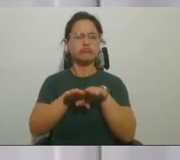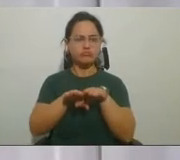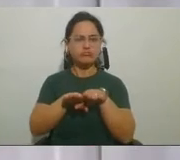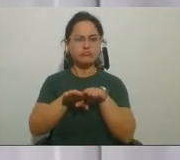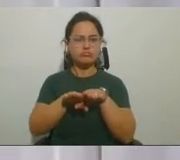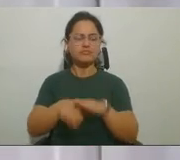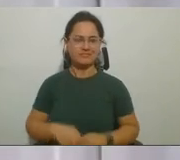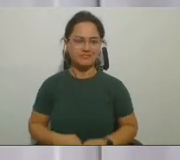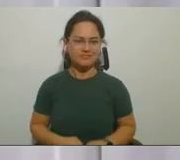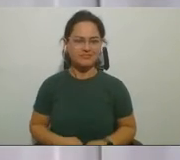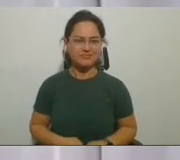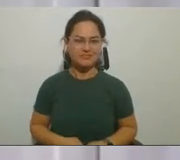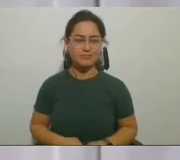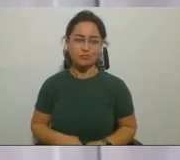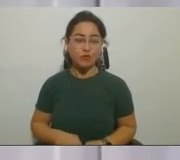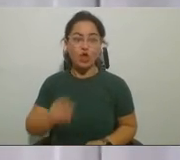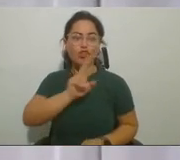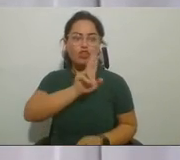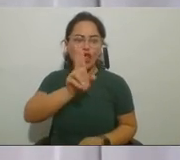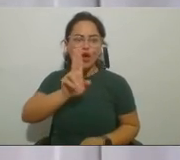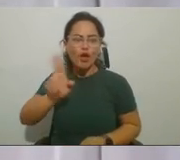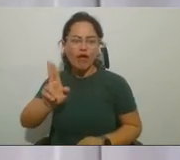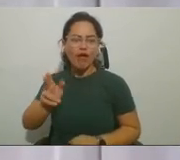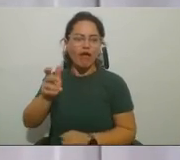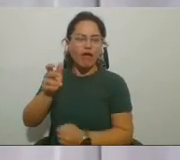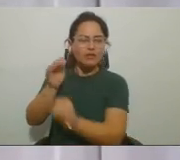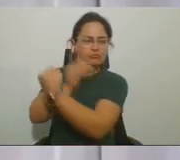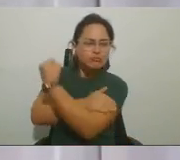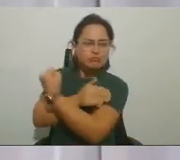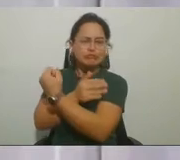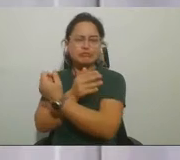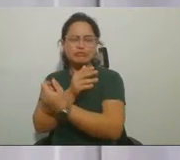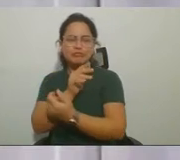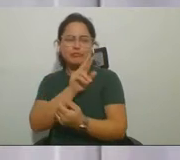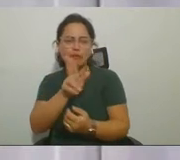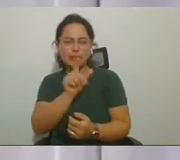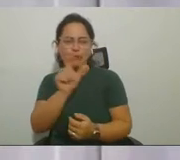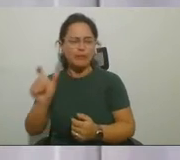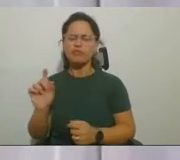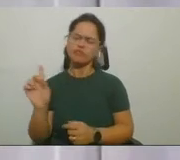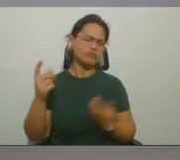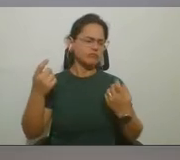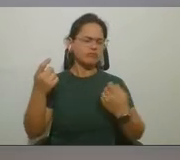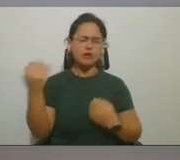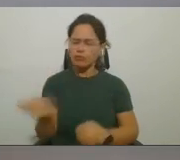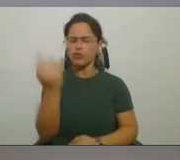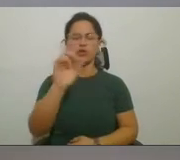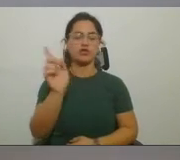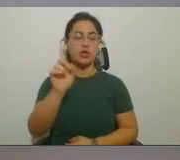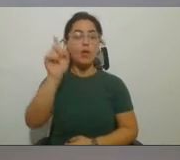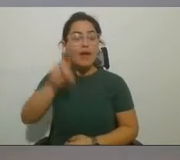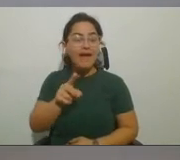catalogação. E a pergunta do Luiz, pode repetir, por favor, que eu me perdi?